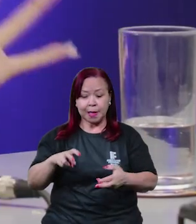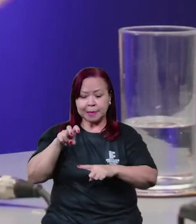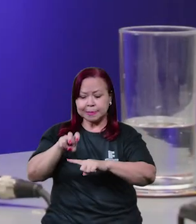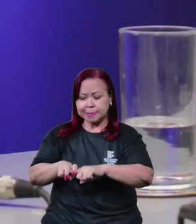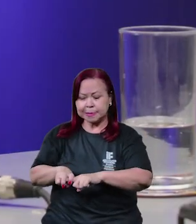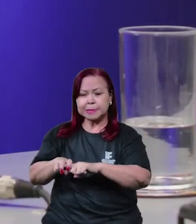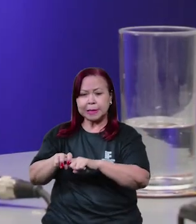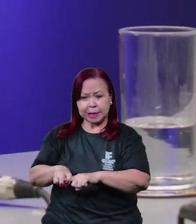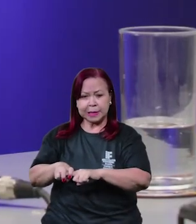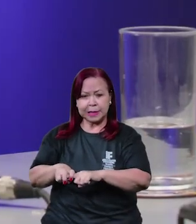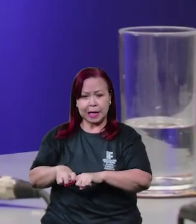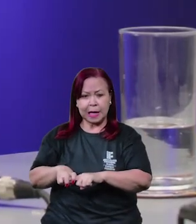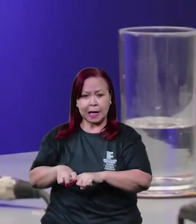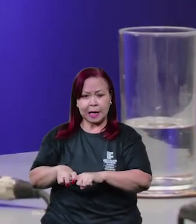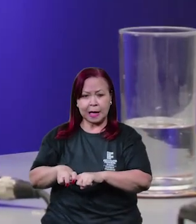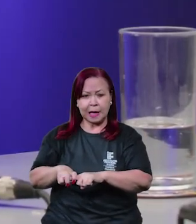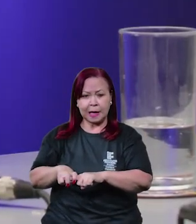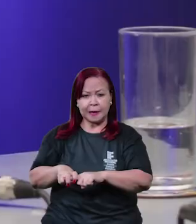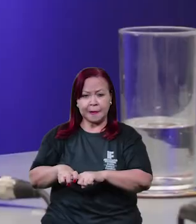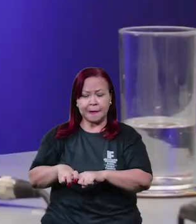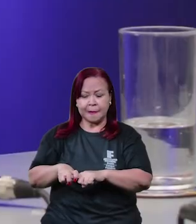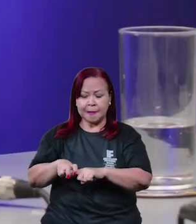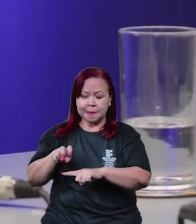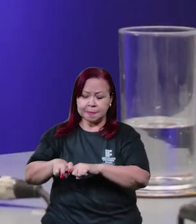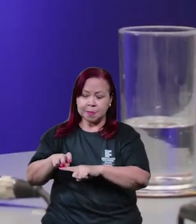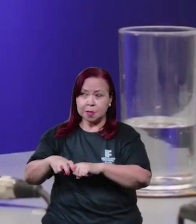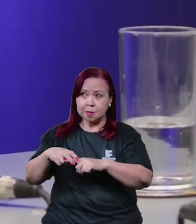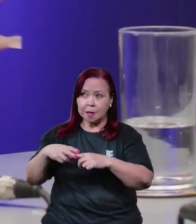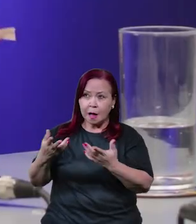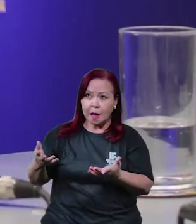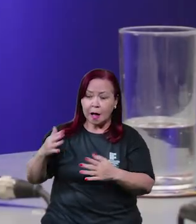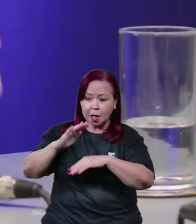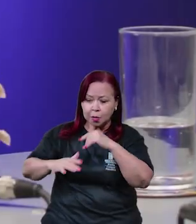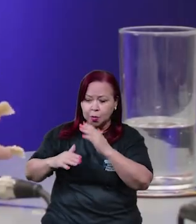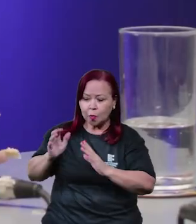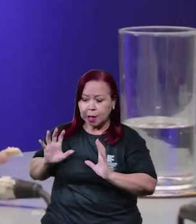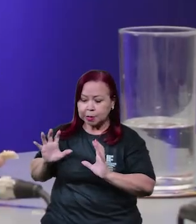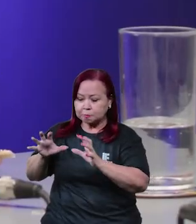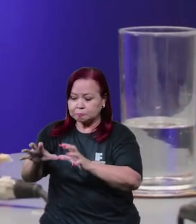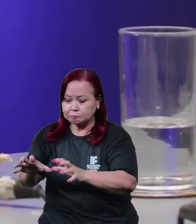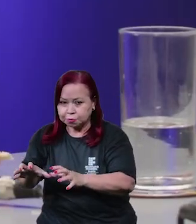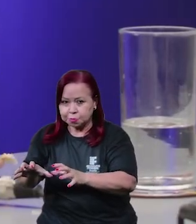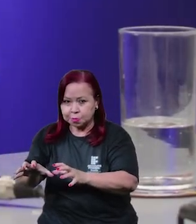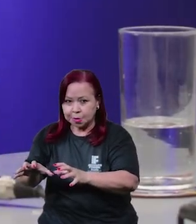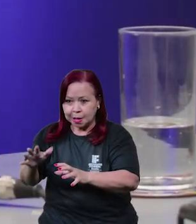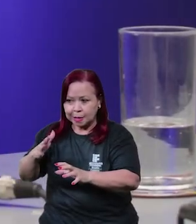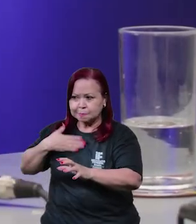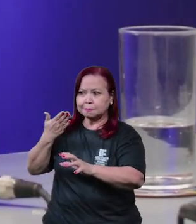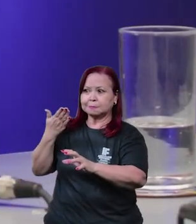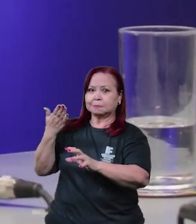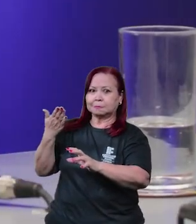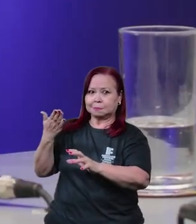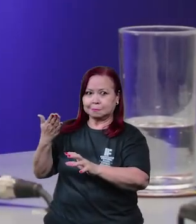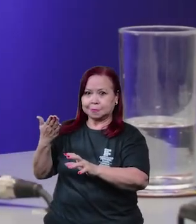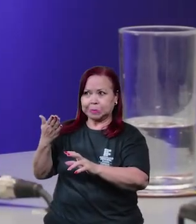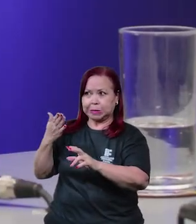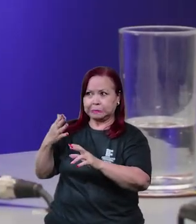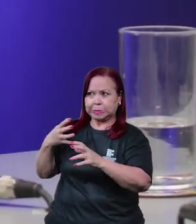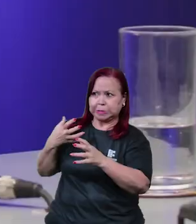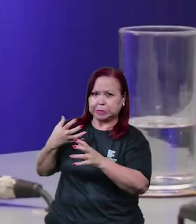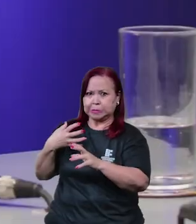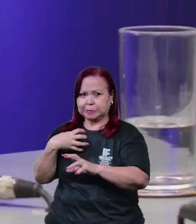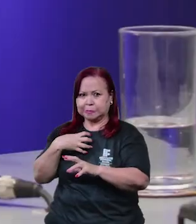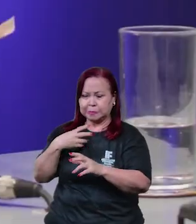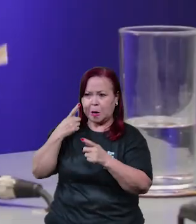na cadeira e o simples auto, né, o ato de eu ir com a mão na cabeça e eles já, tipo, se